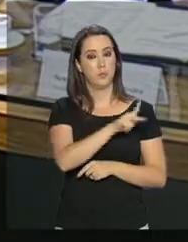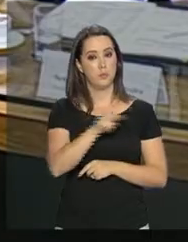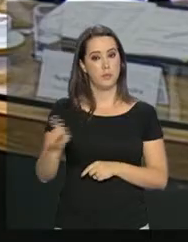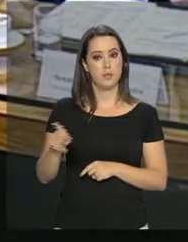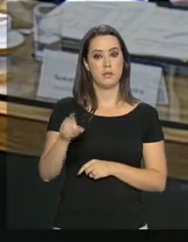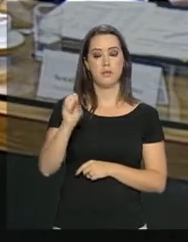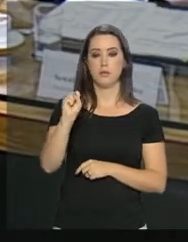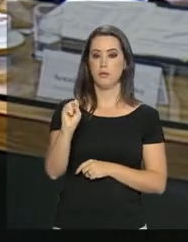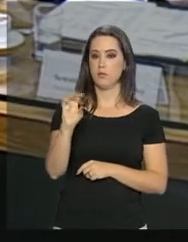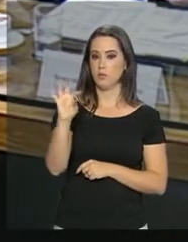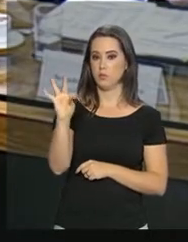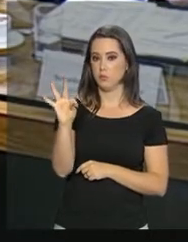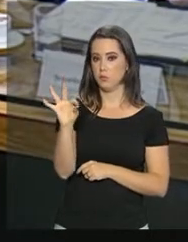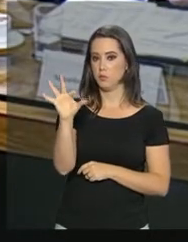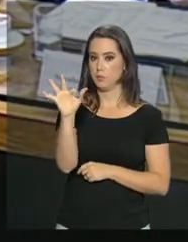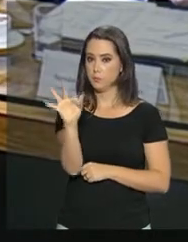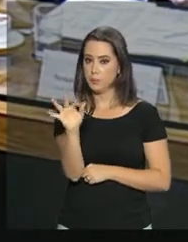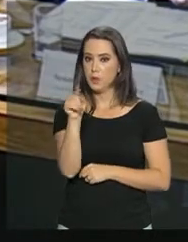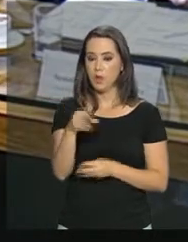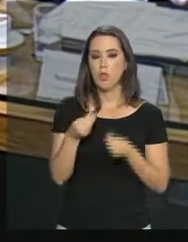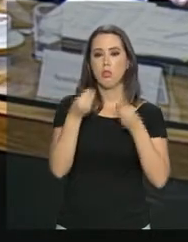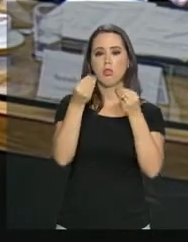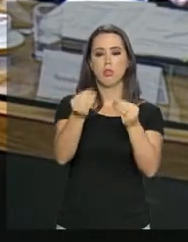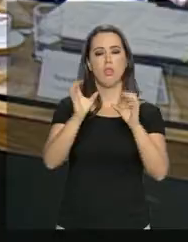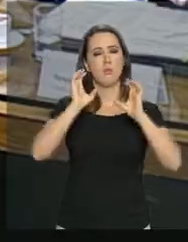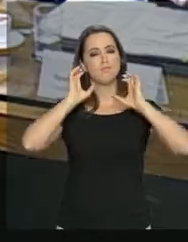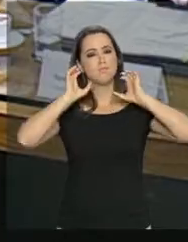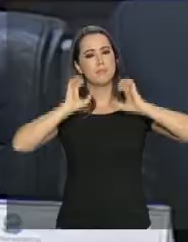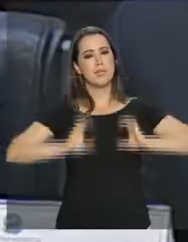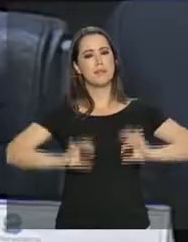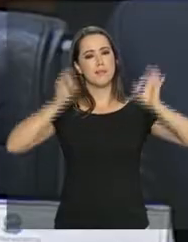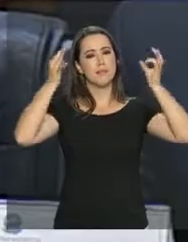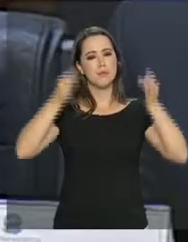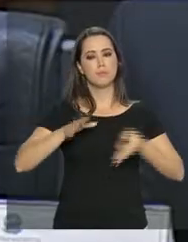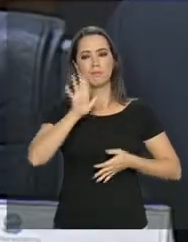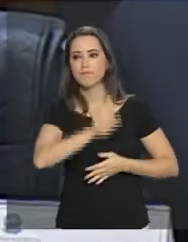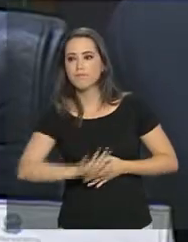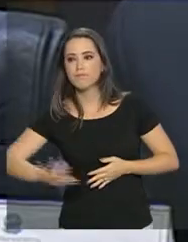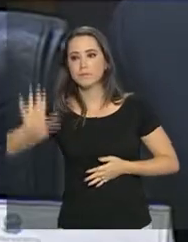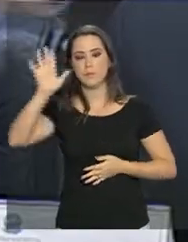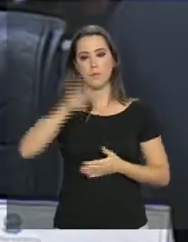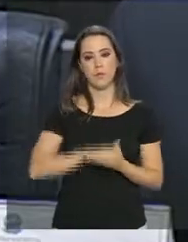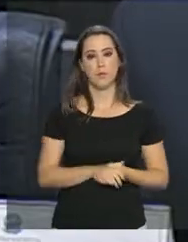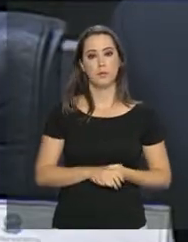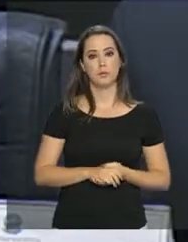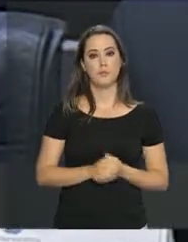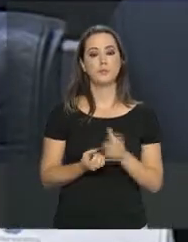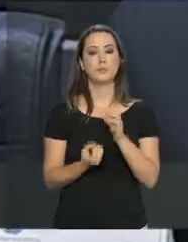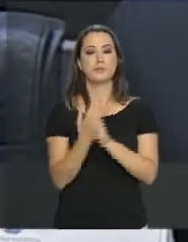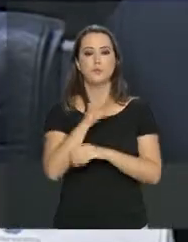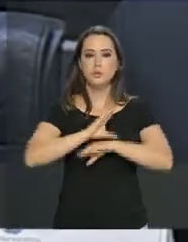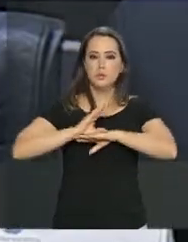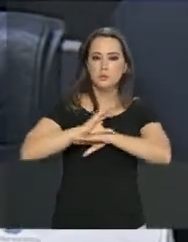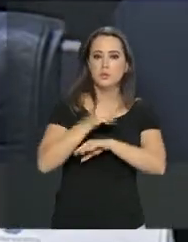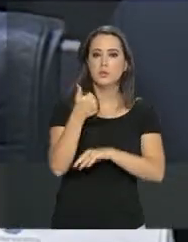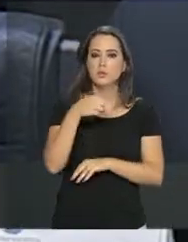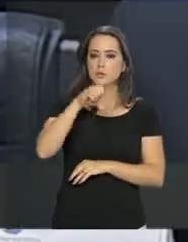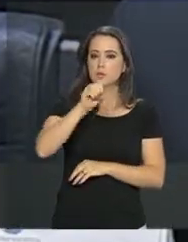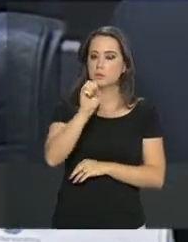a constituição trouxe cidadania plena aos brasileiros a promulgação da constituição de 1988